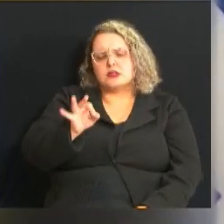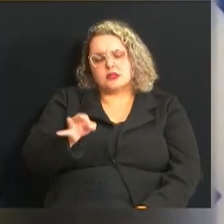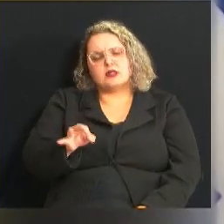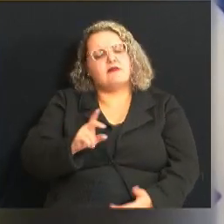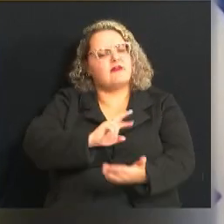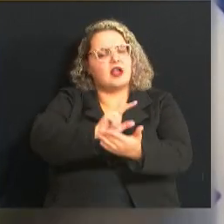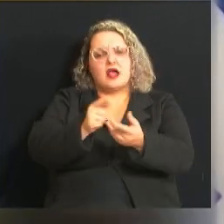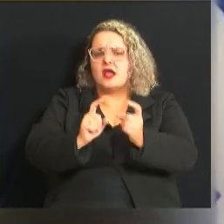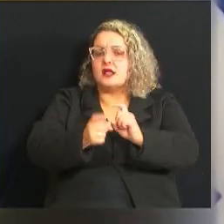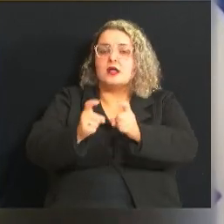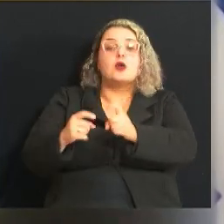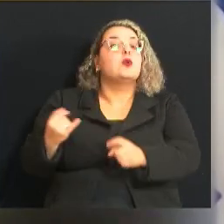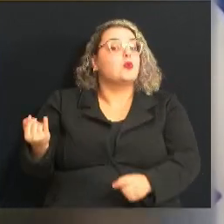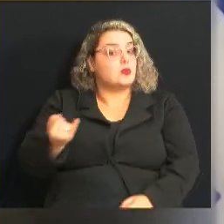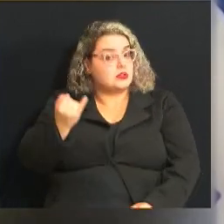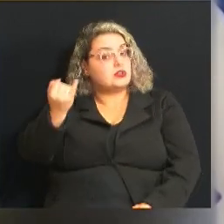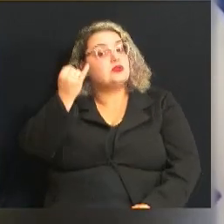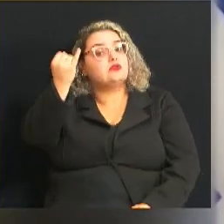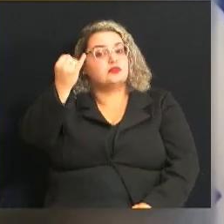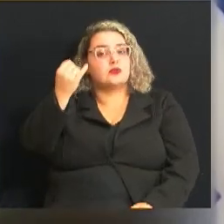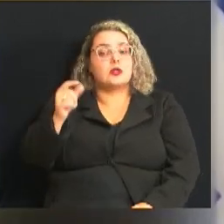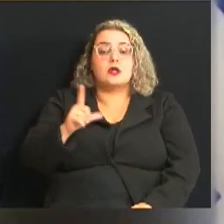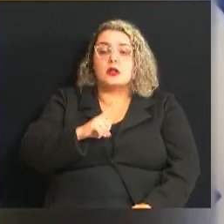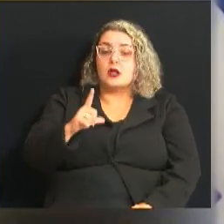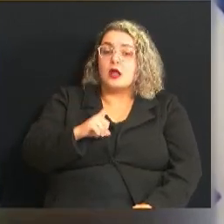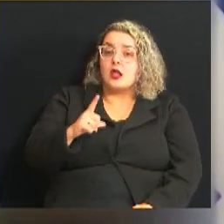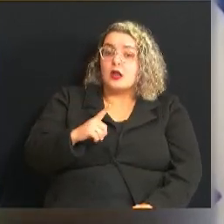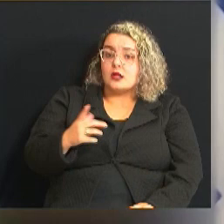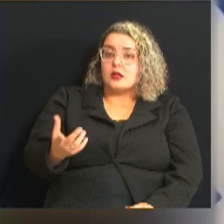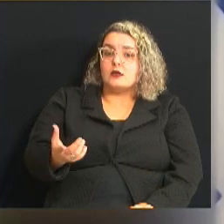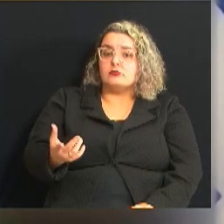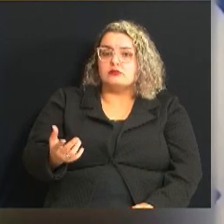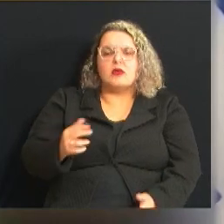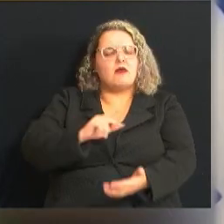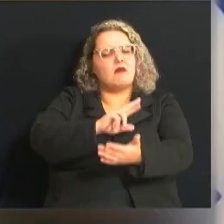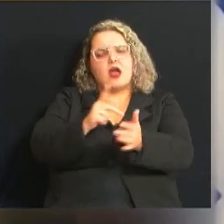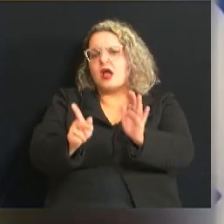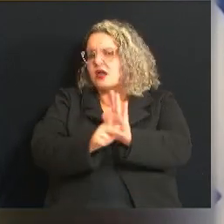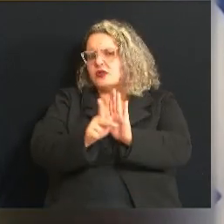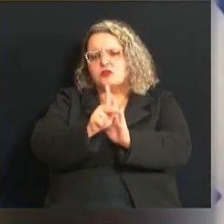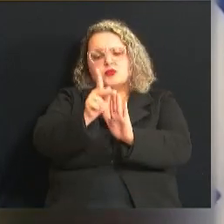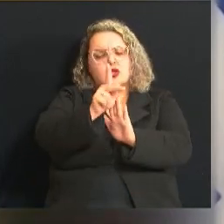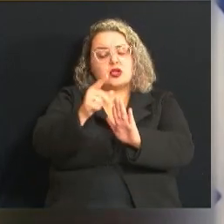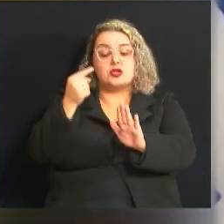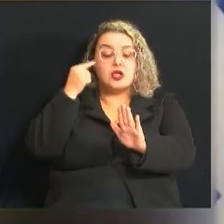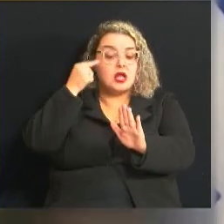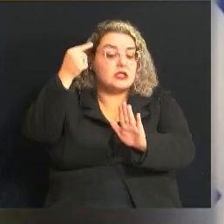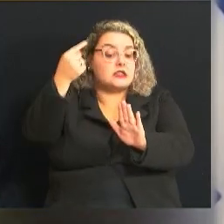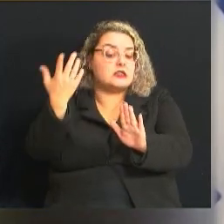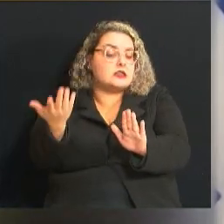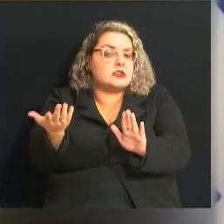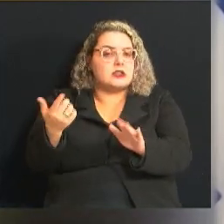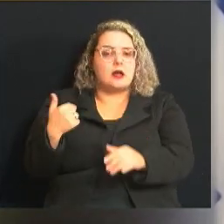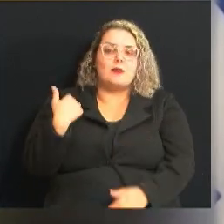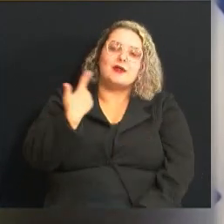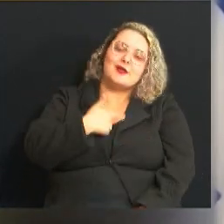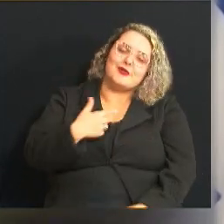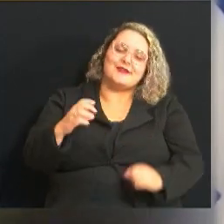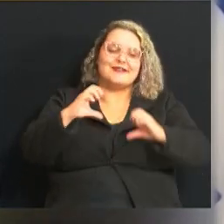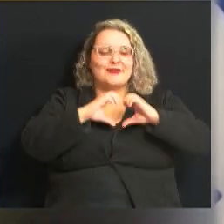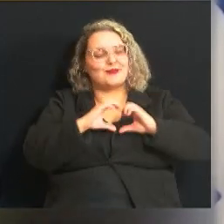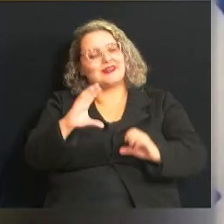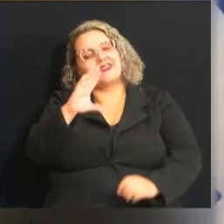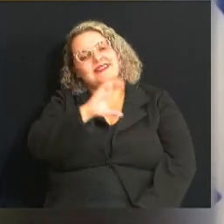reuniões importantes que trarão aí à luz muitos projetos, muitas ideias para a nossa grande e